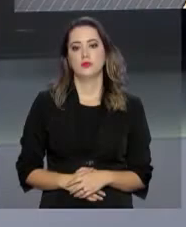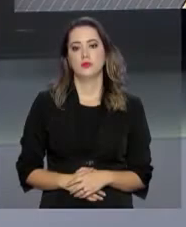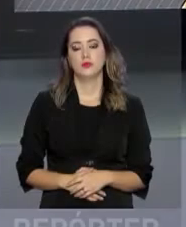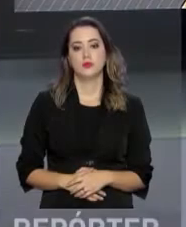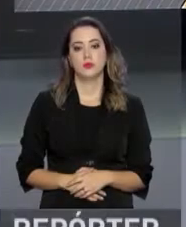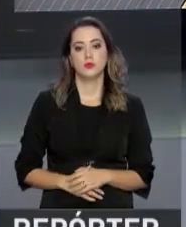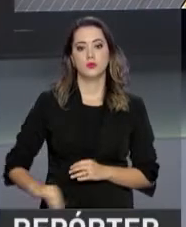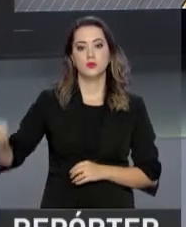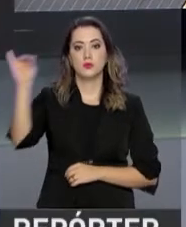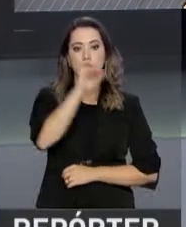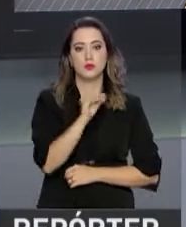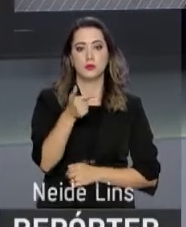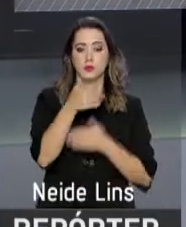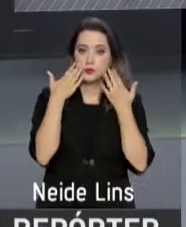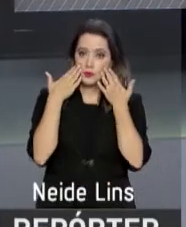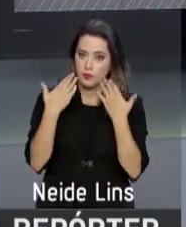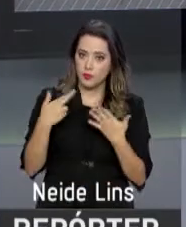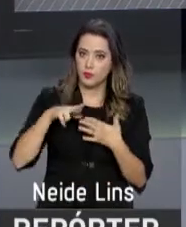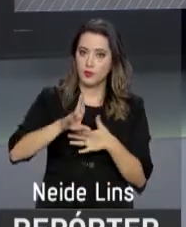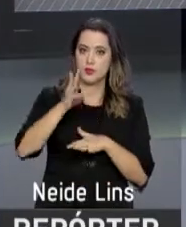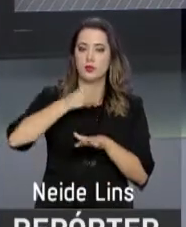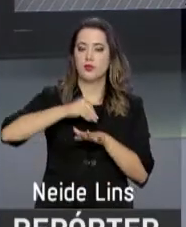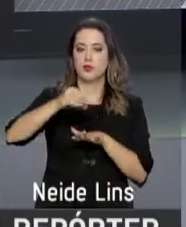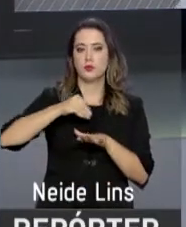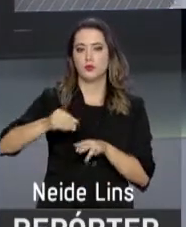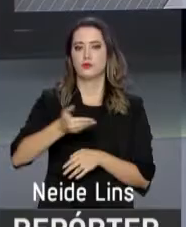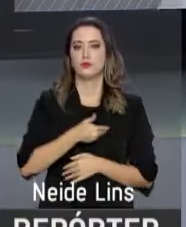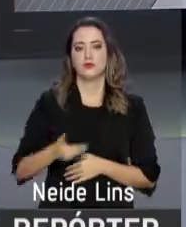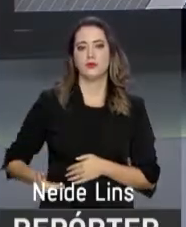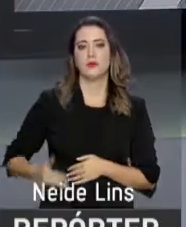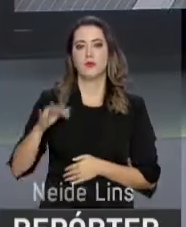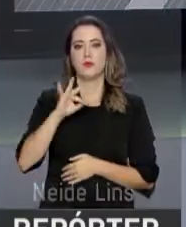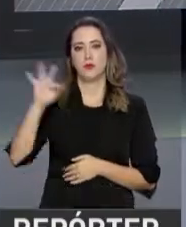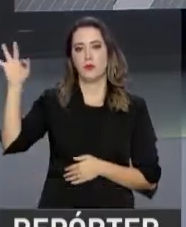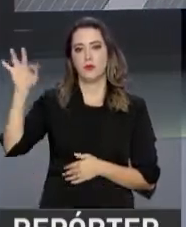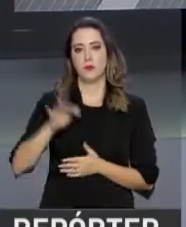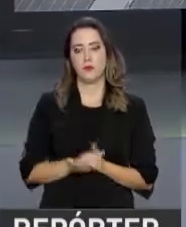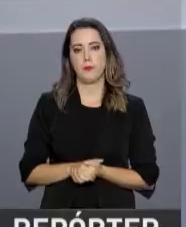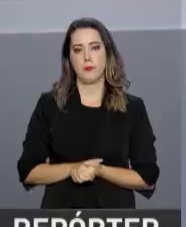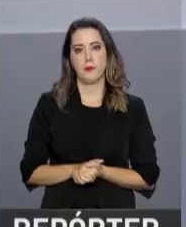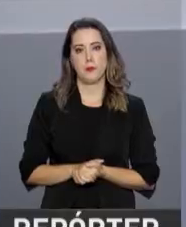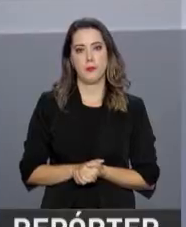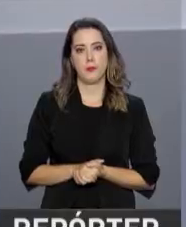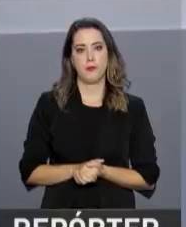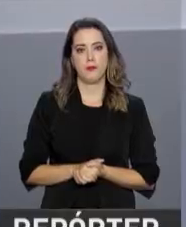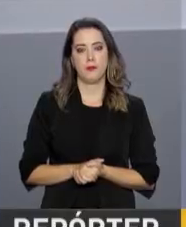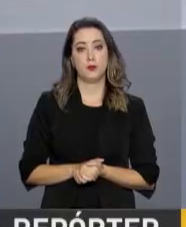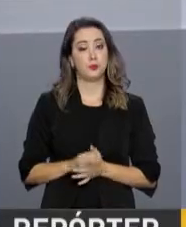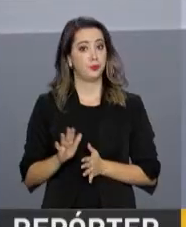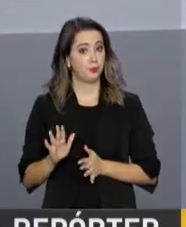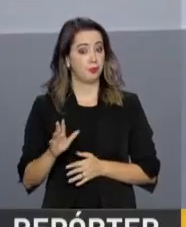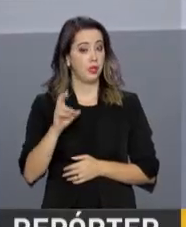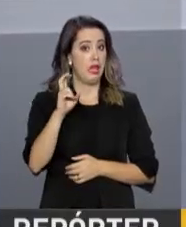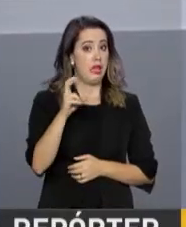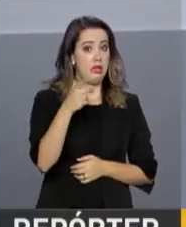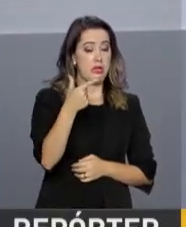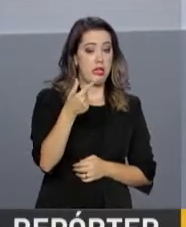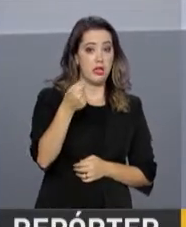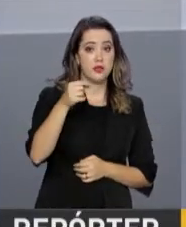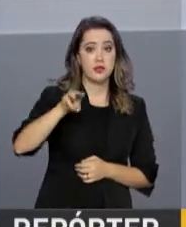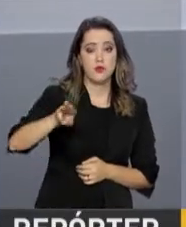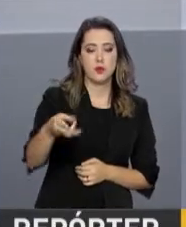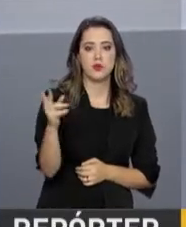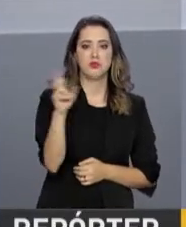lá estamos de volta com o repórter nbr as notícias do governo federal cerca de 520 milhões